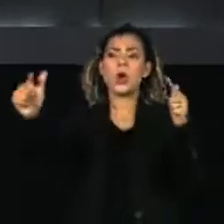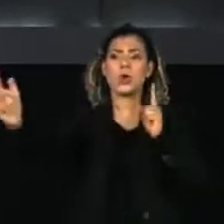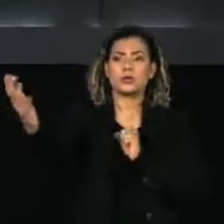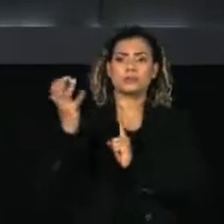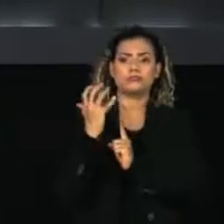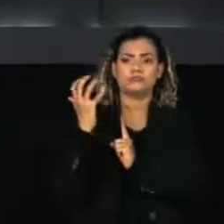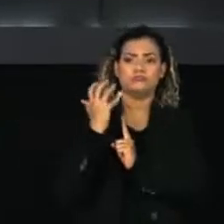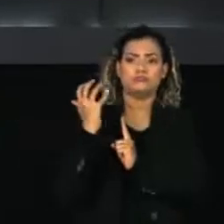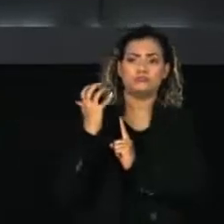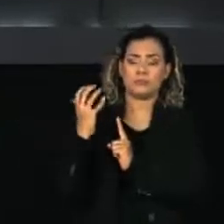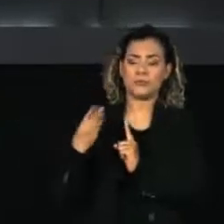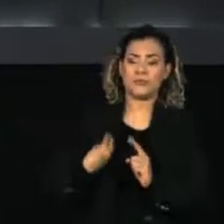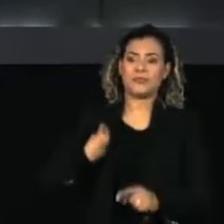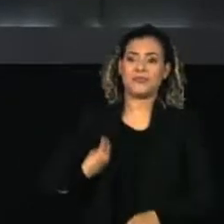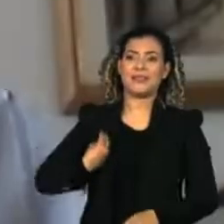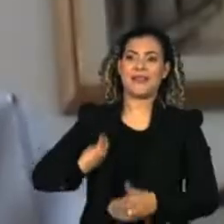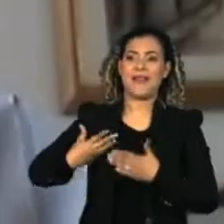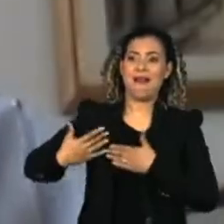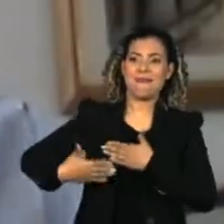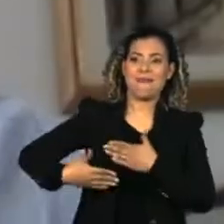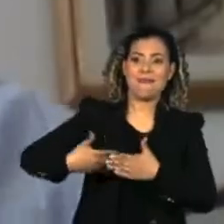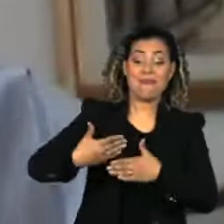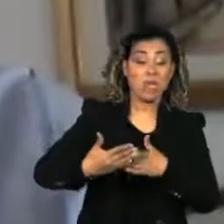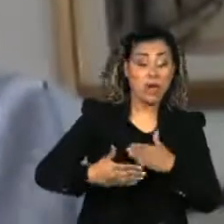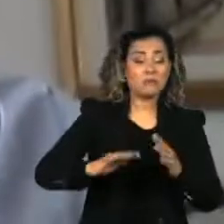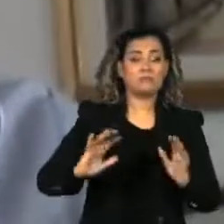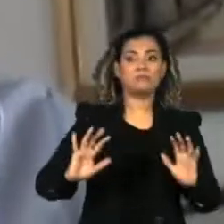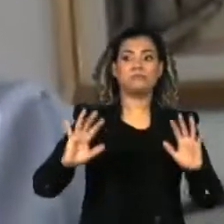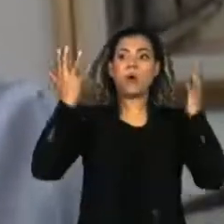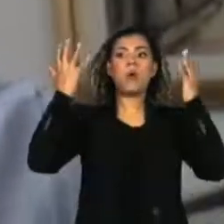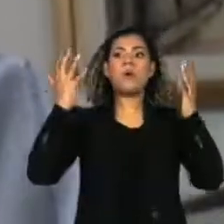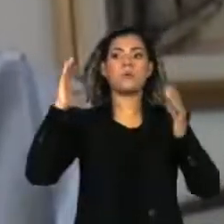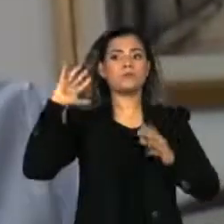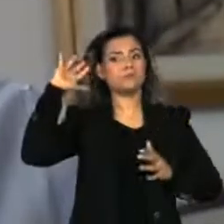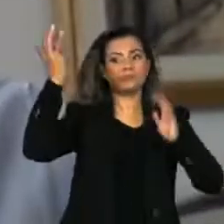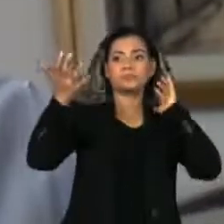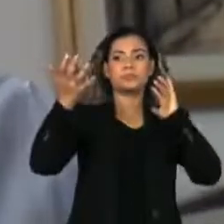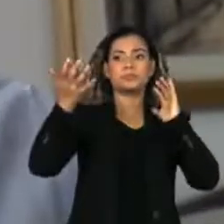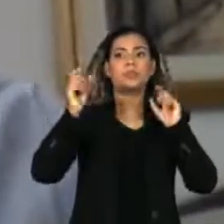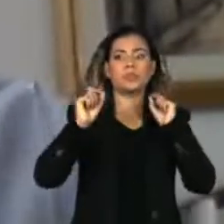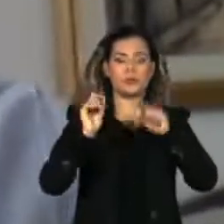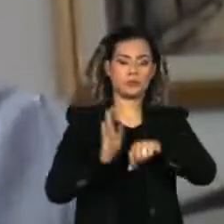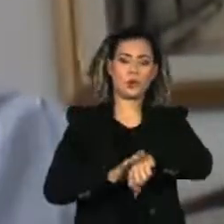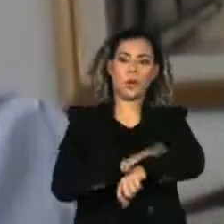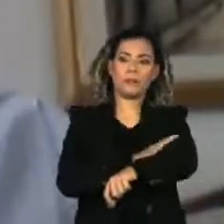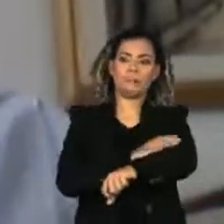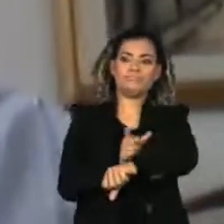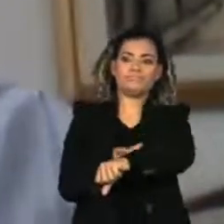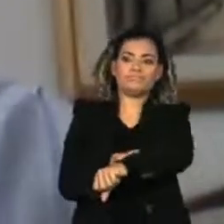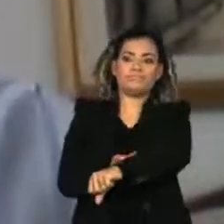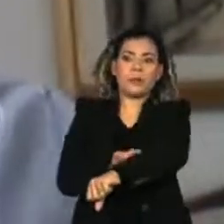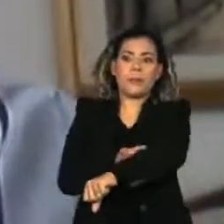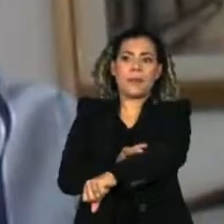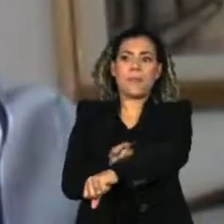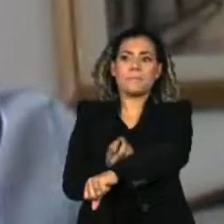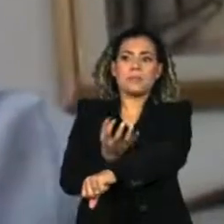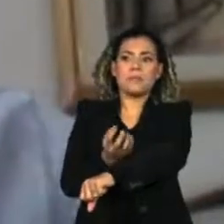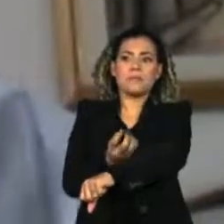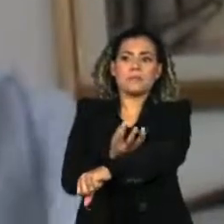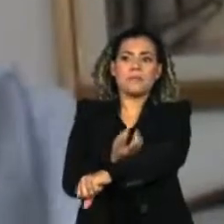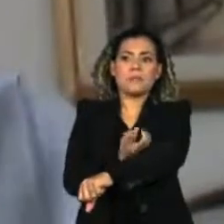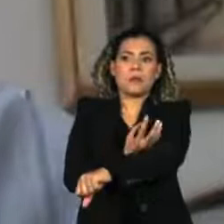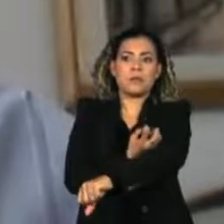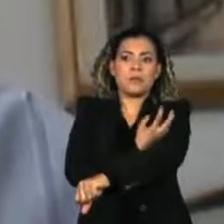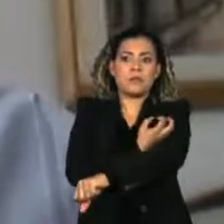da vida dessa pessoa que vão desencadear, fazer com que essa predisposição se